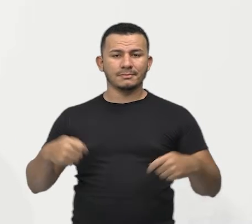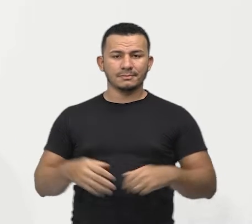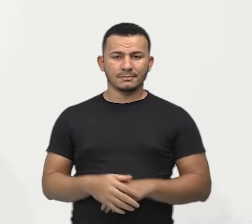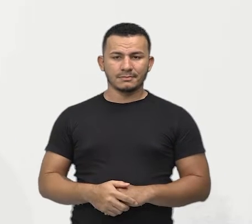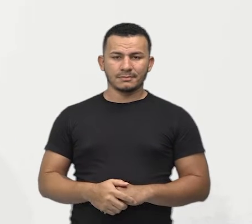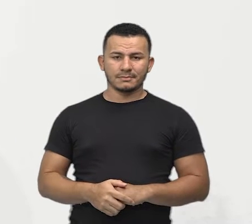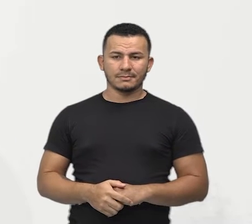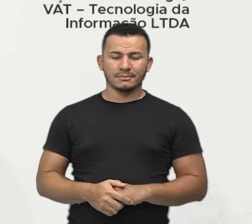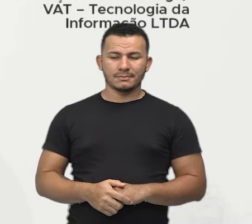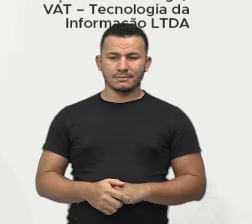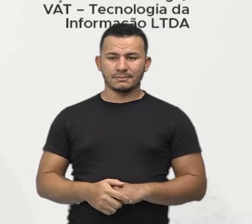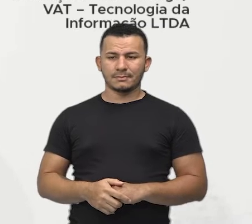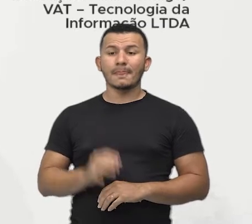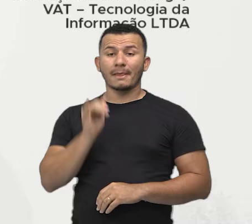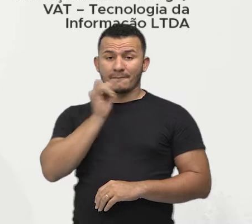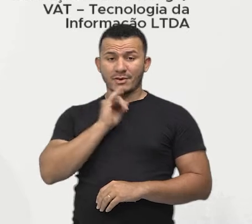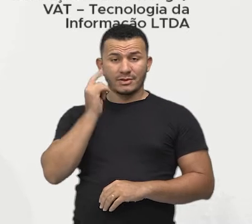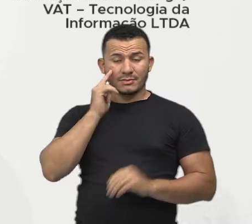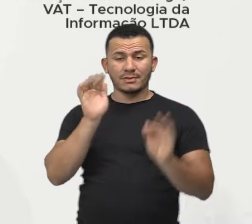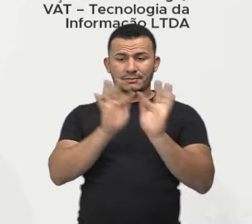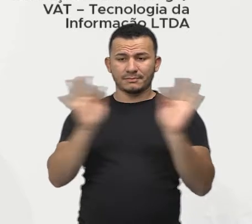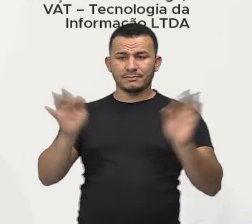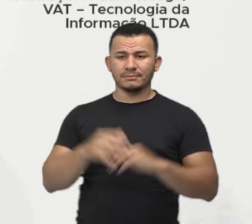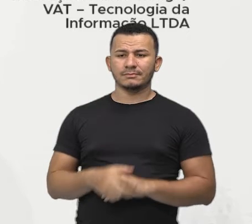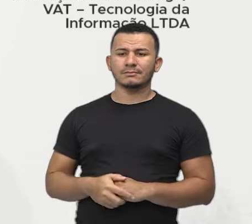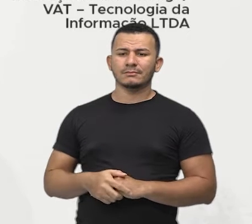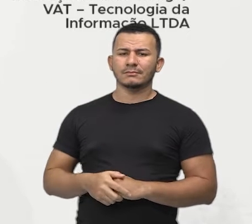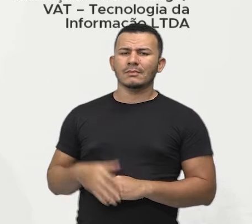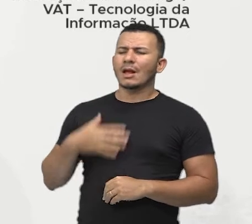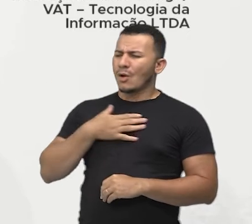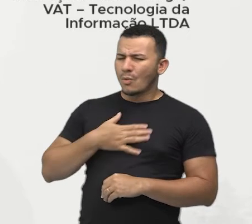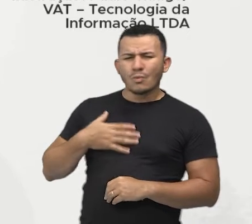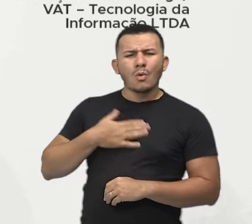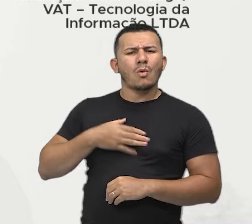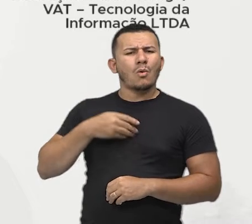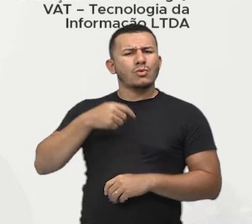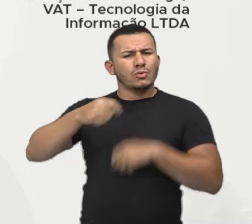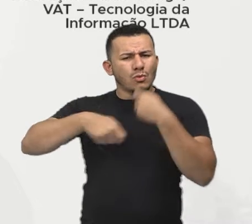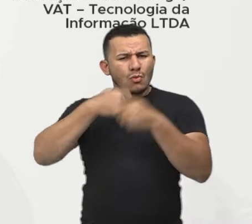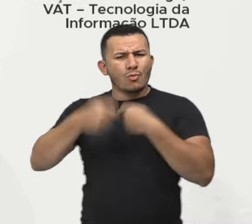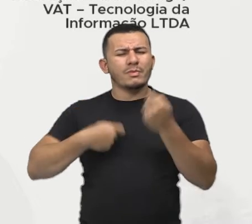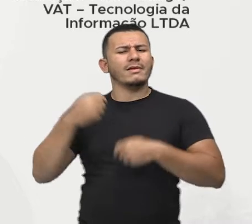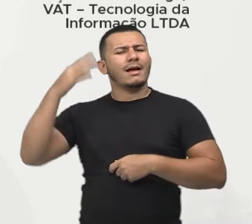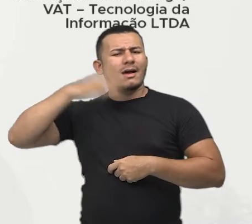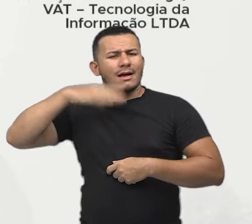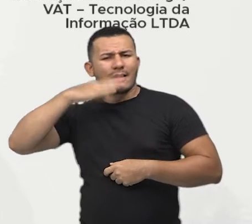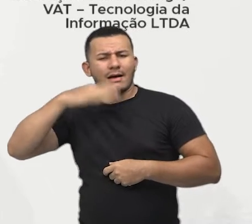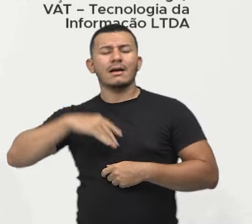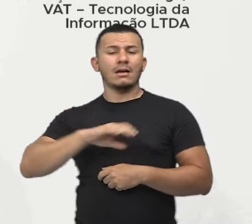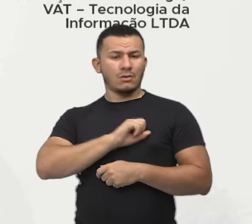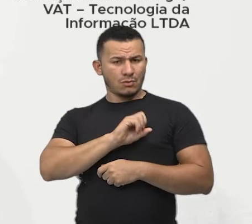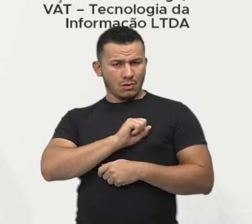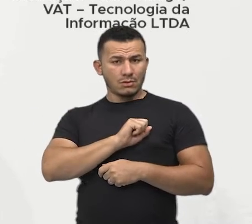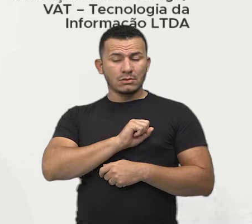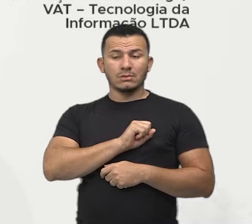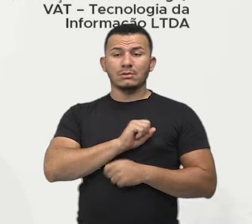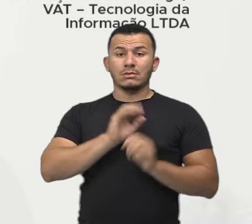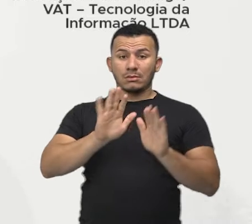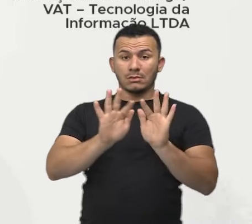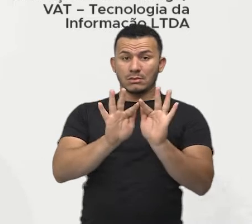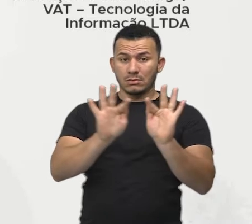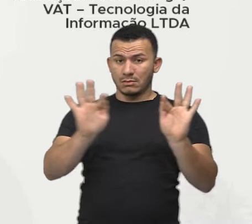de frase. Ó o exemplo, gosto de comida apimentada, certo? Então, observem que neste primeiro enunciado